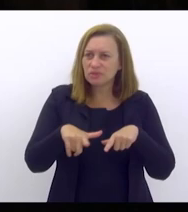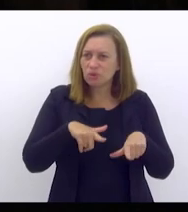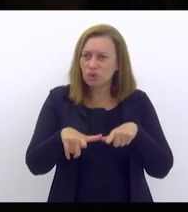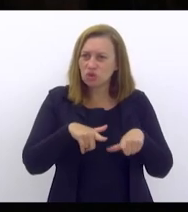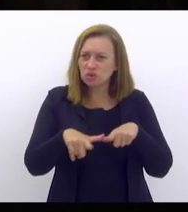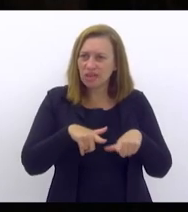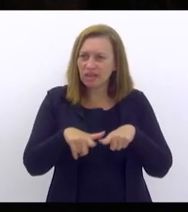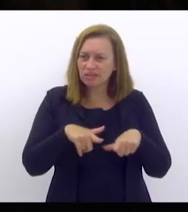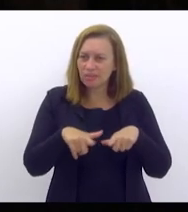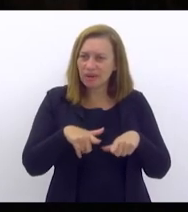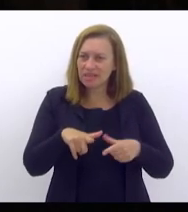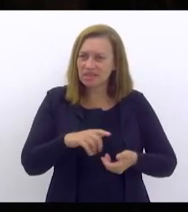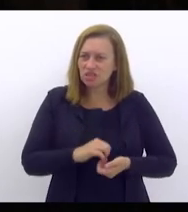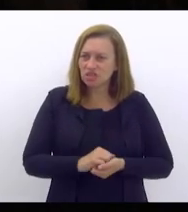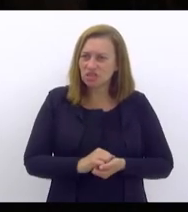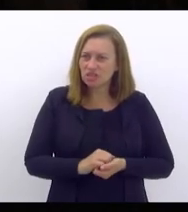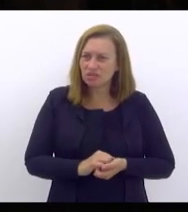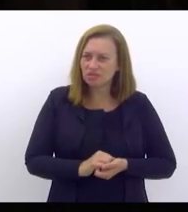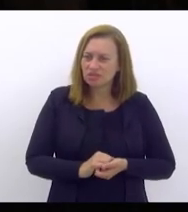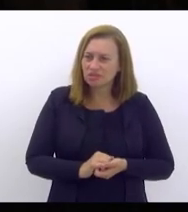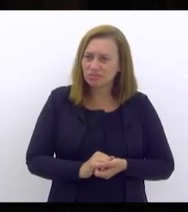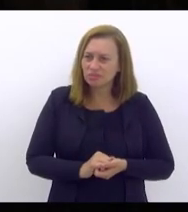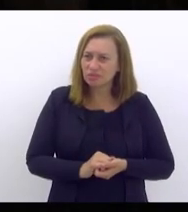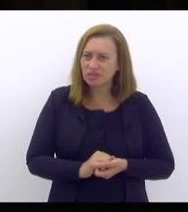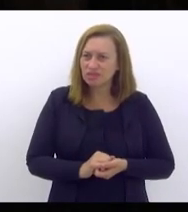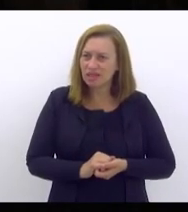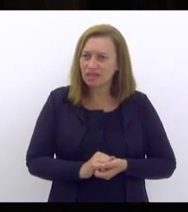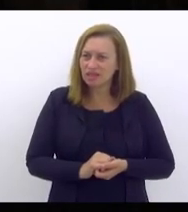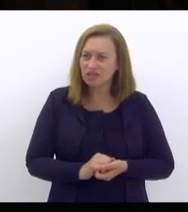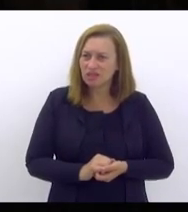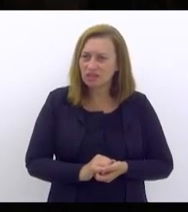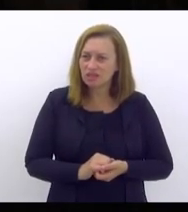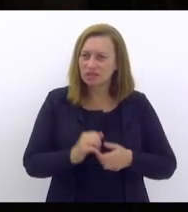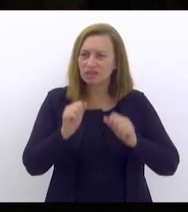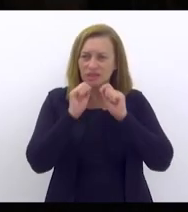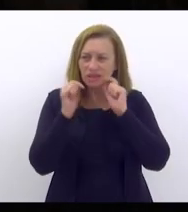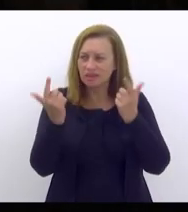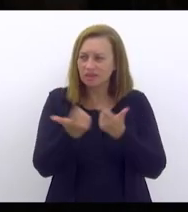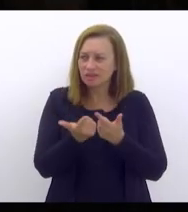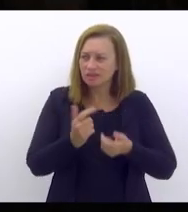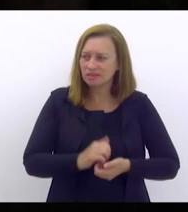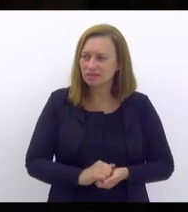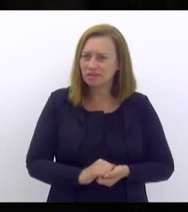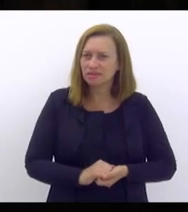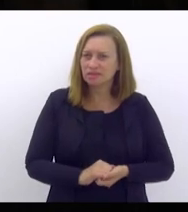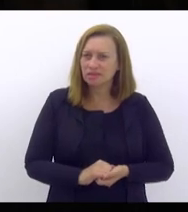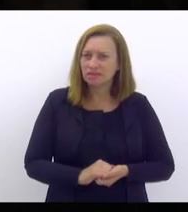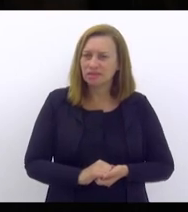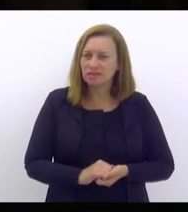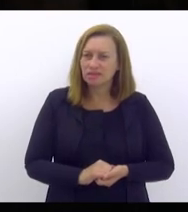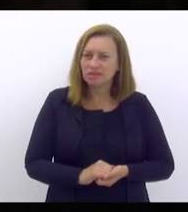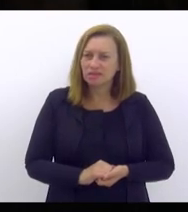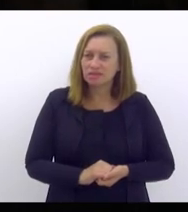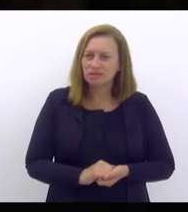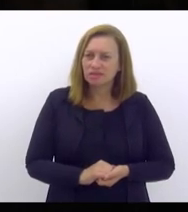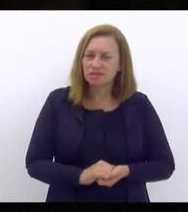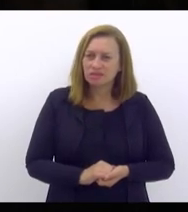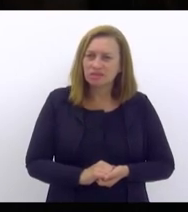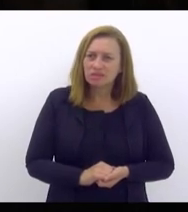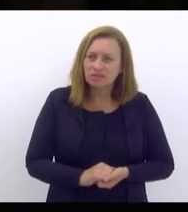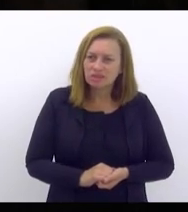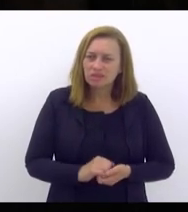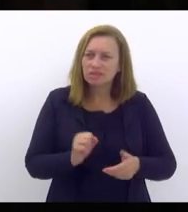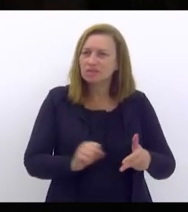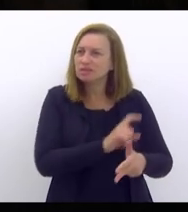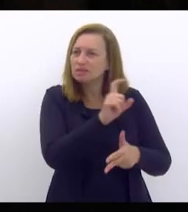necessidade de fazer as suas demandas caminharem pela Assembleia Legislativa e sensibilizarem o Poder Executivo, particularmente o Governo